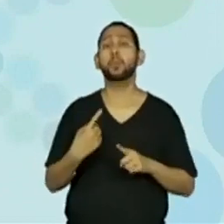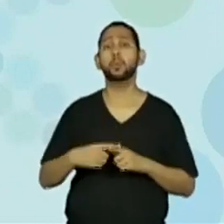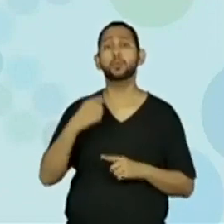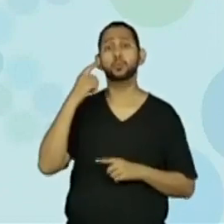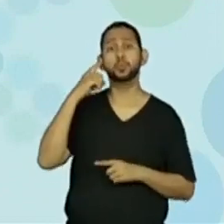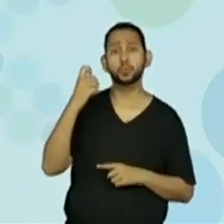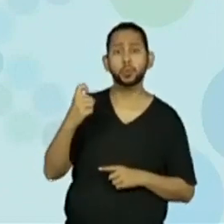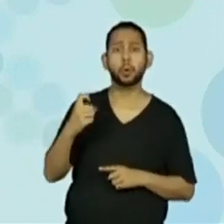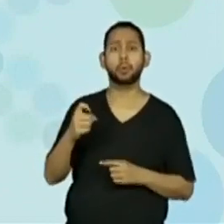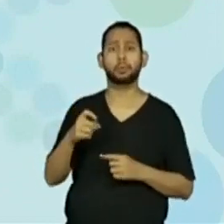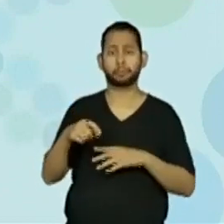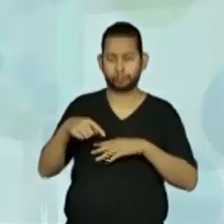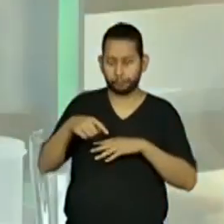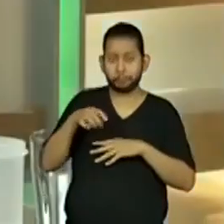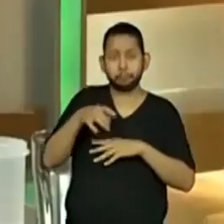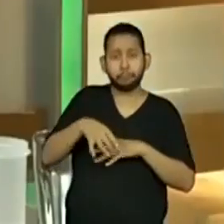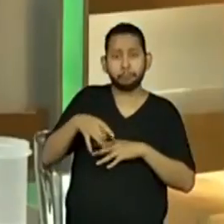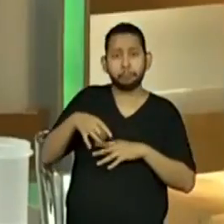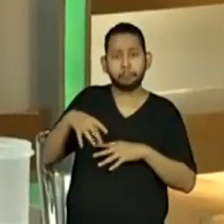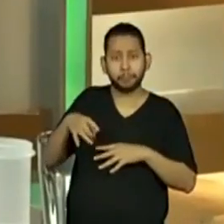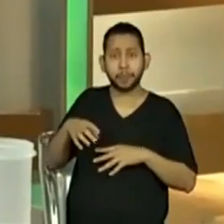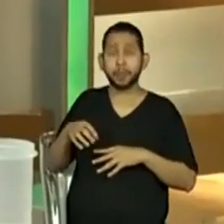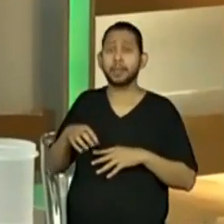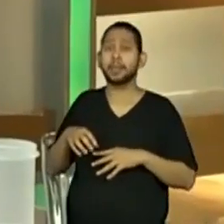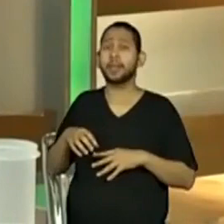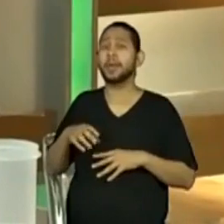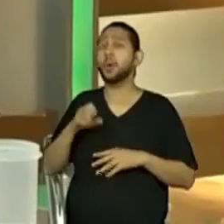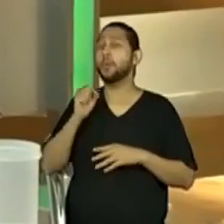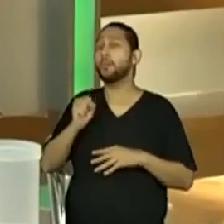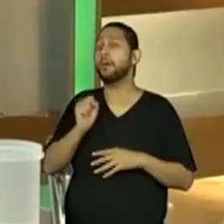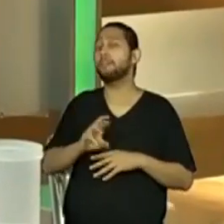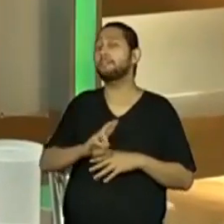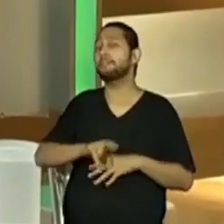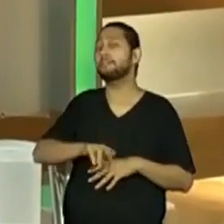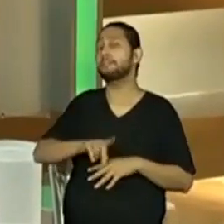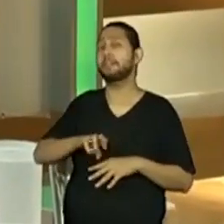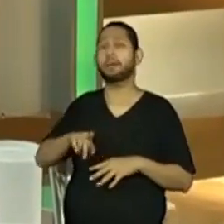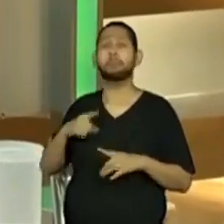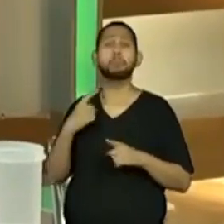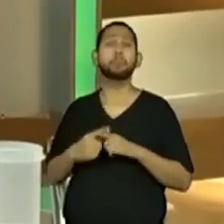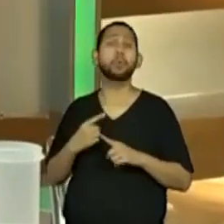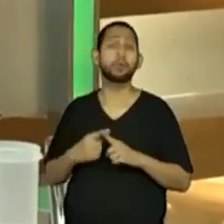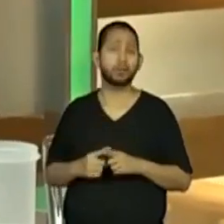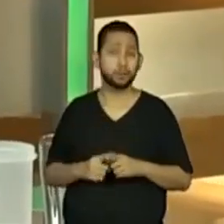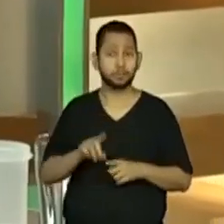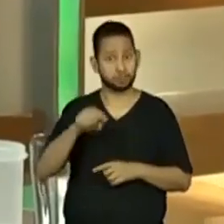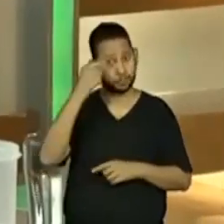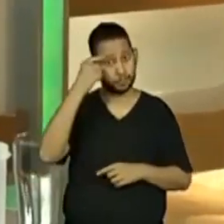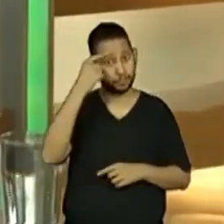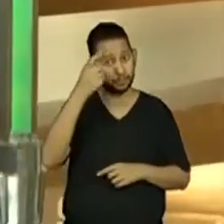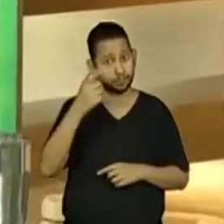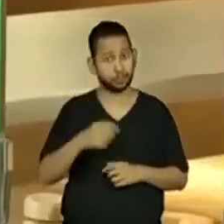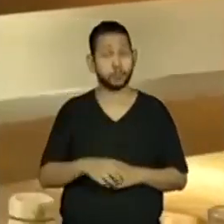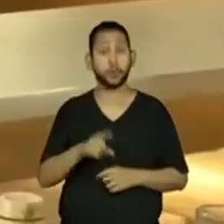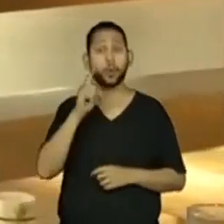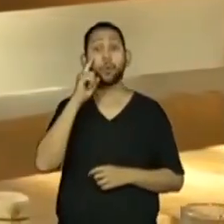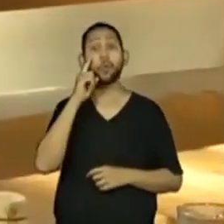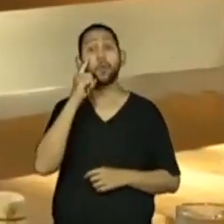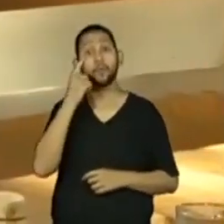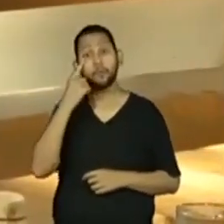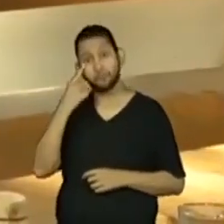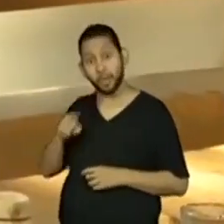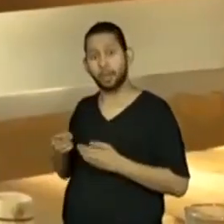som de cada corda, esses sons são diferentes, tá? Então, vamos pensar, e eu quero ver se tem